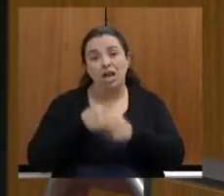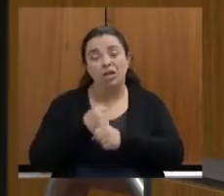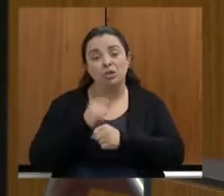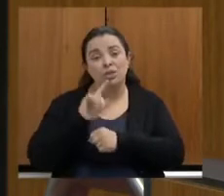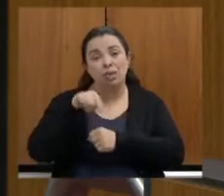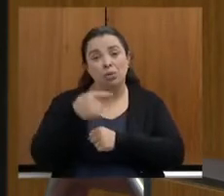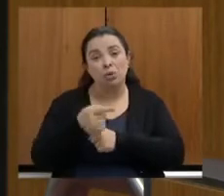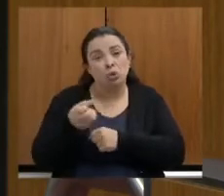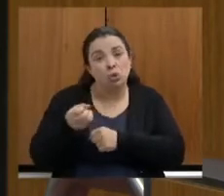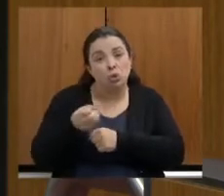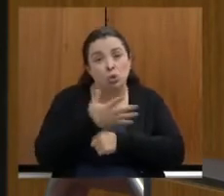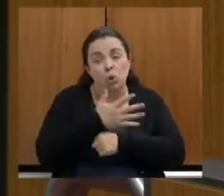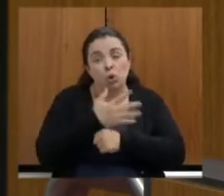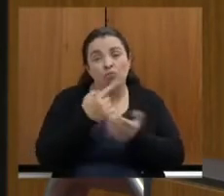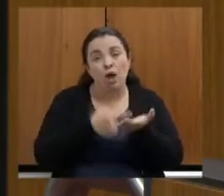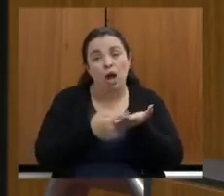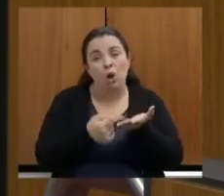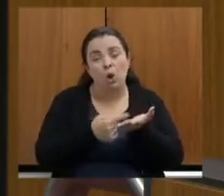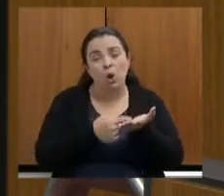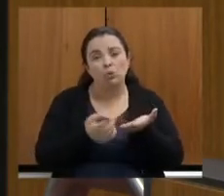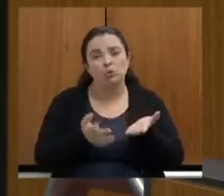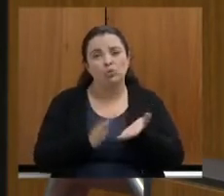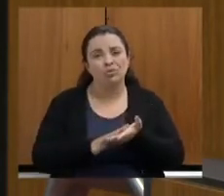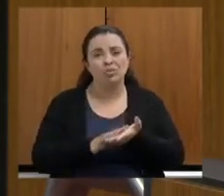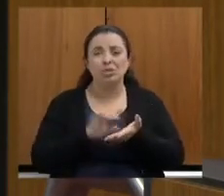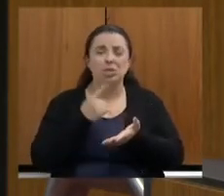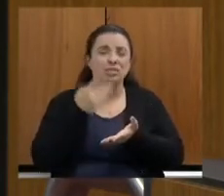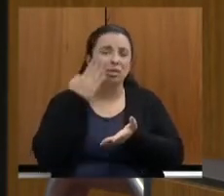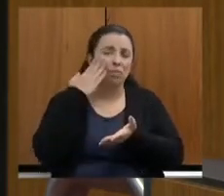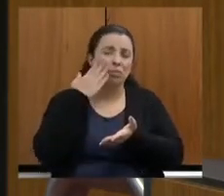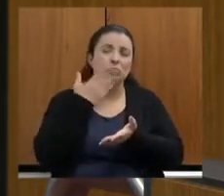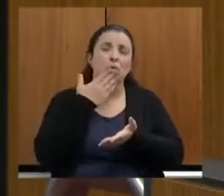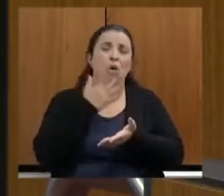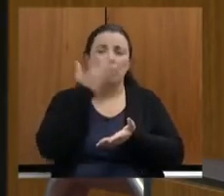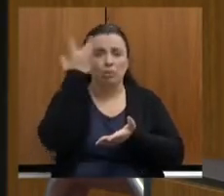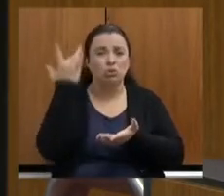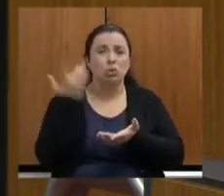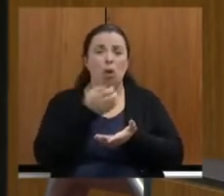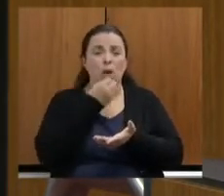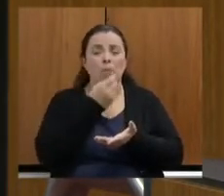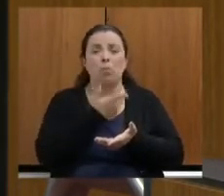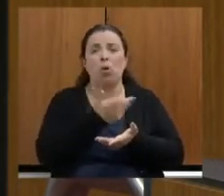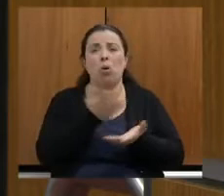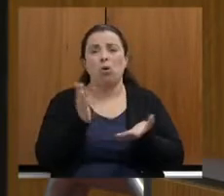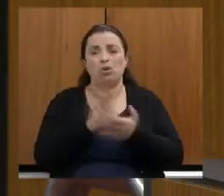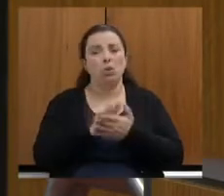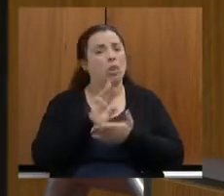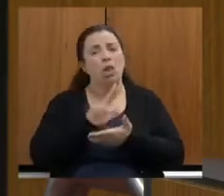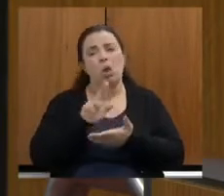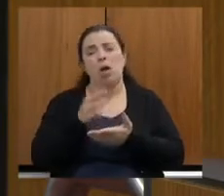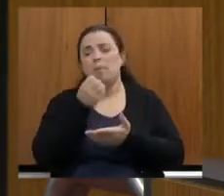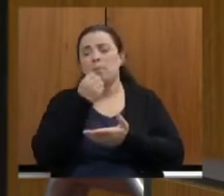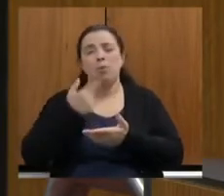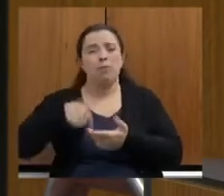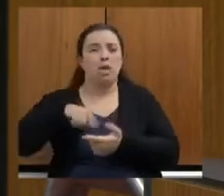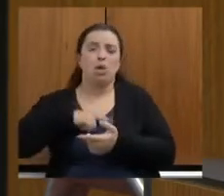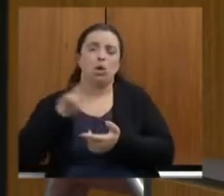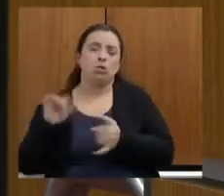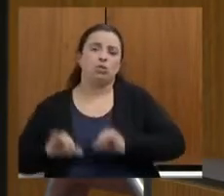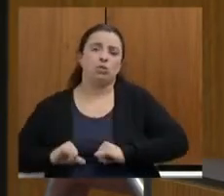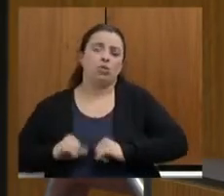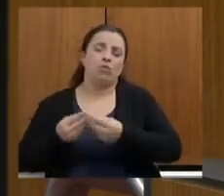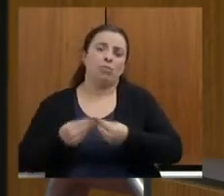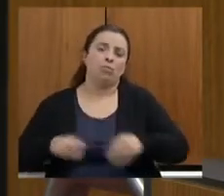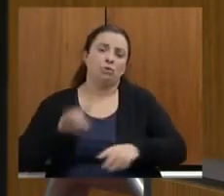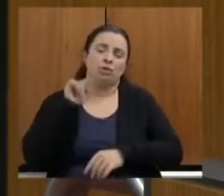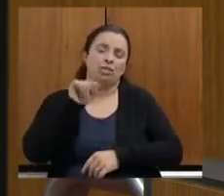a gente vê quem são os atores que serão beneficiários né claro que não somos nós atingidos porque se fosse a gente estaria